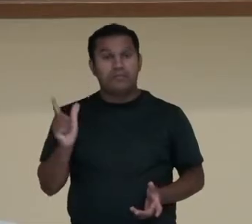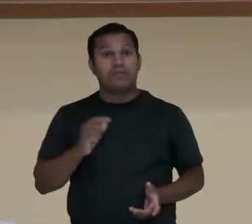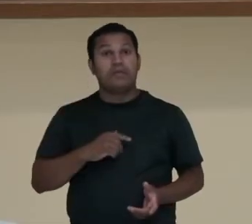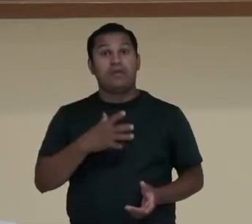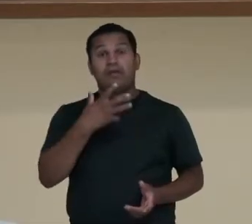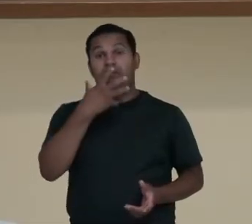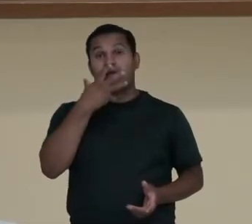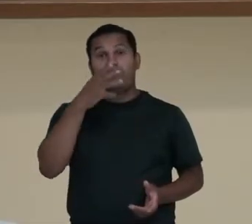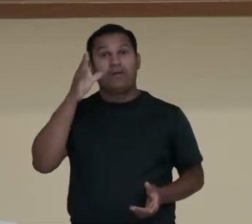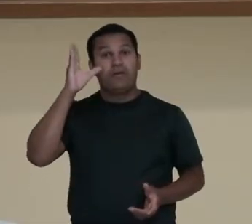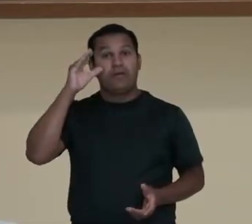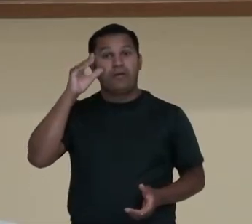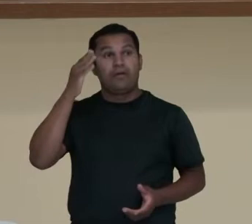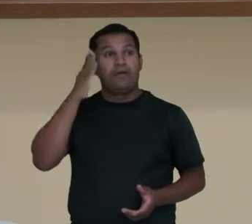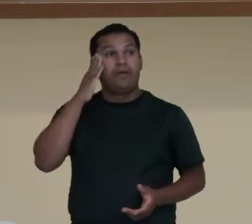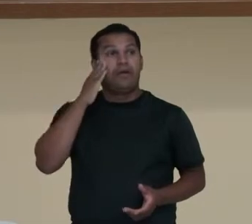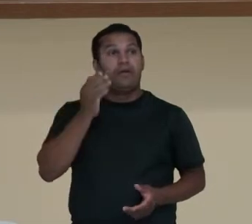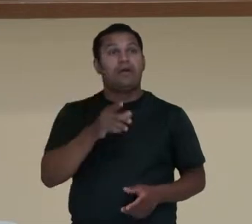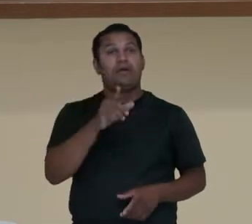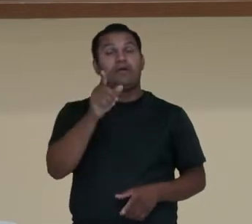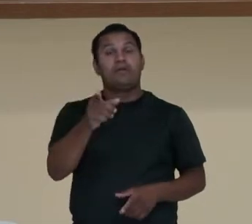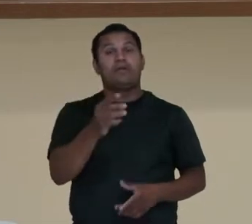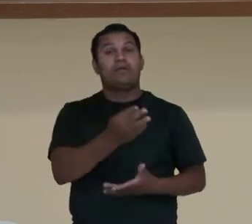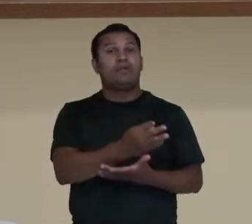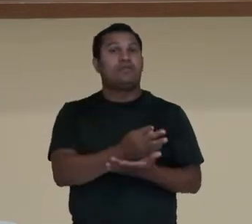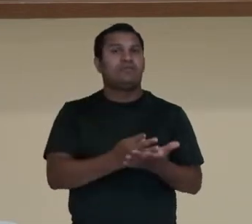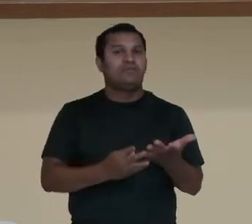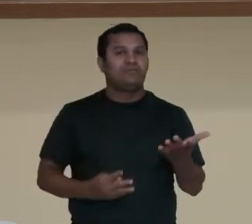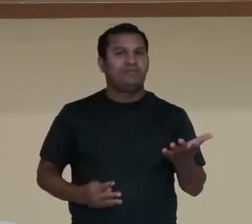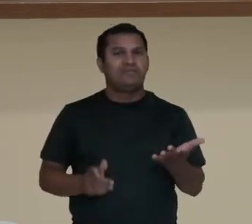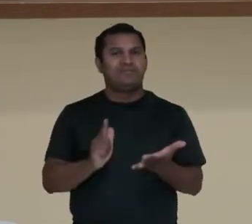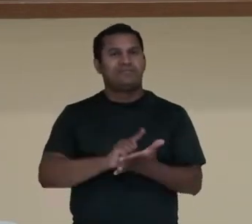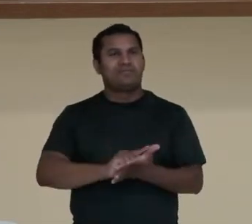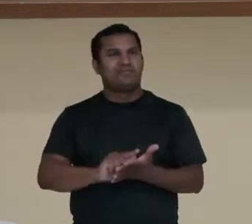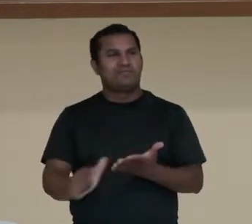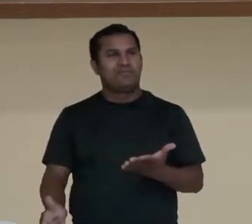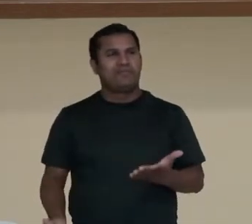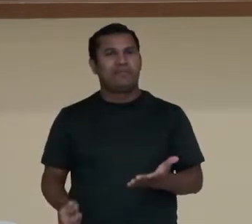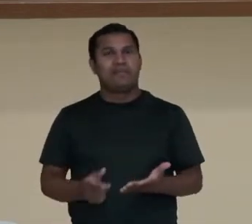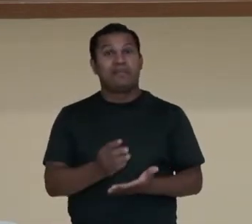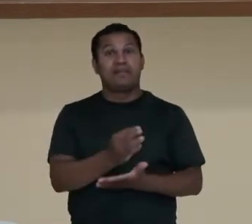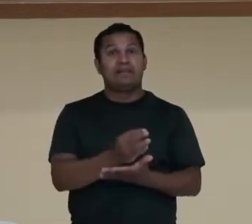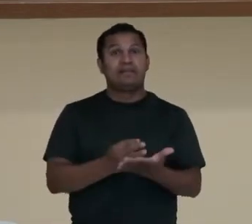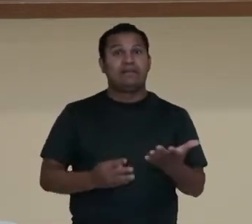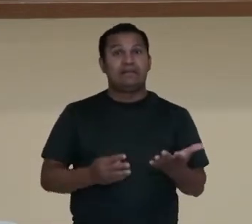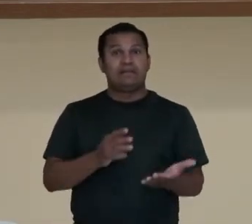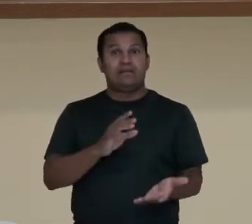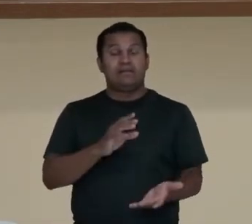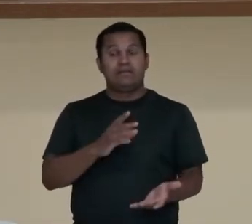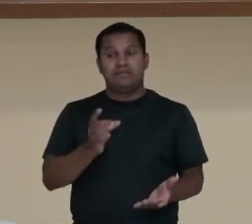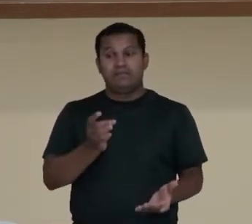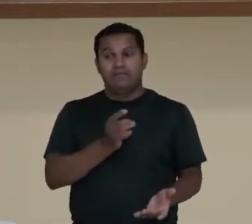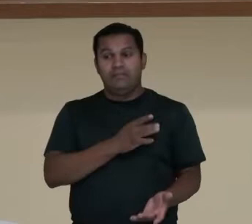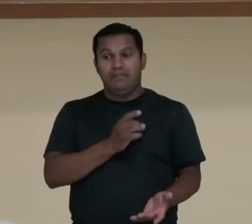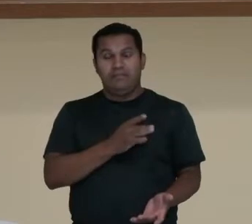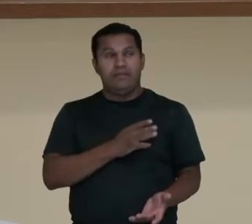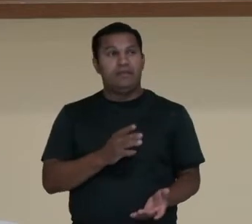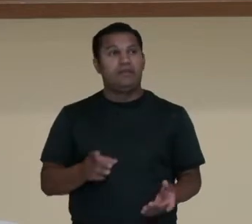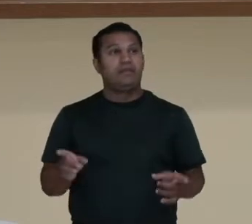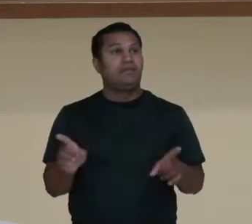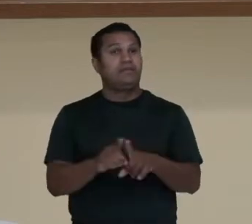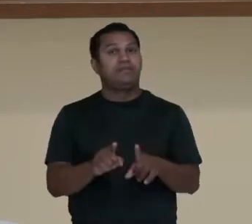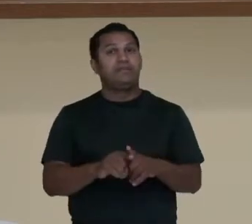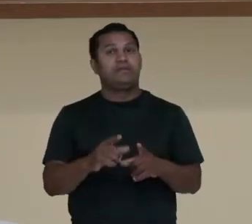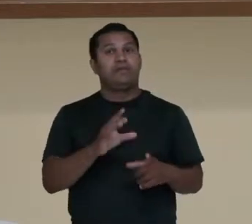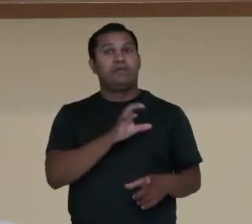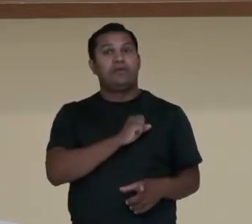amor. Então aqui nós temos uma pessoa que ama e um ser amado. Esse ser amado é esse